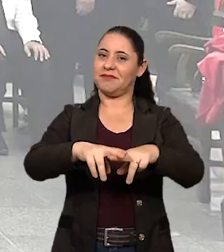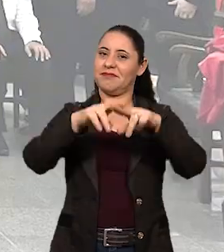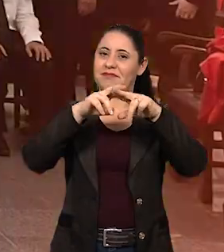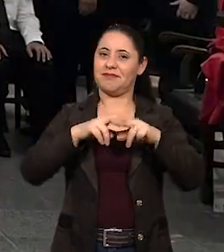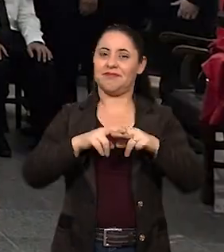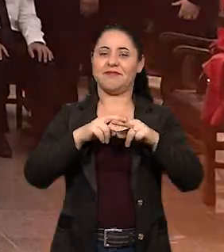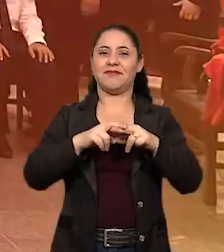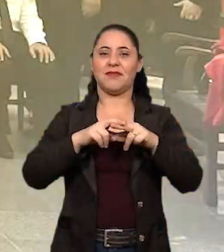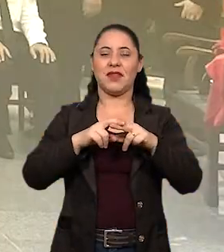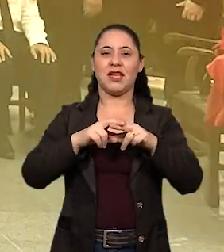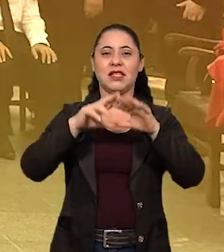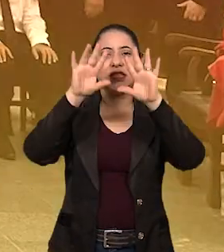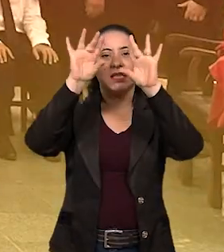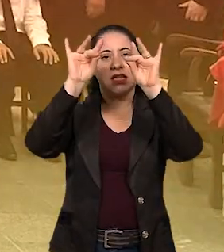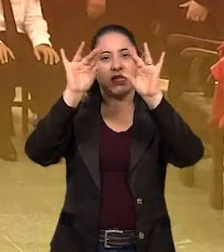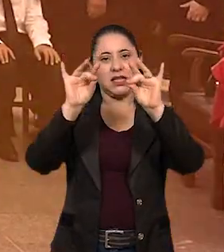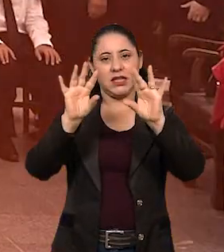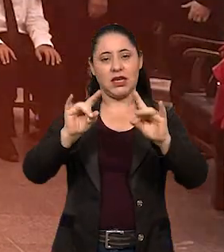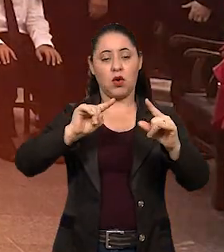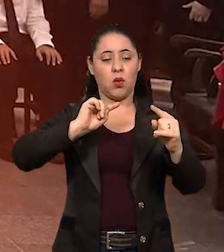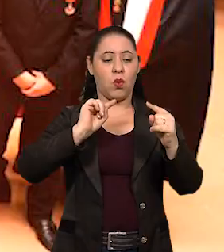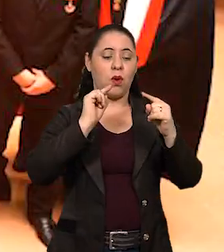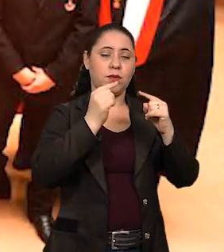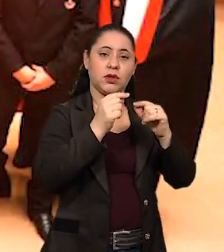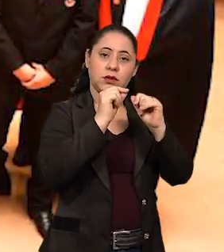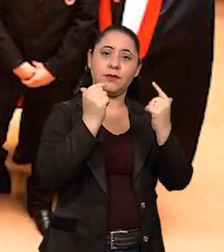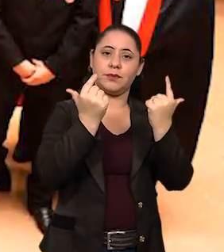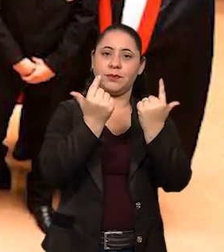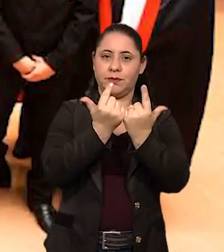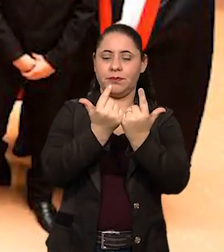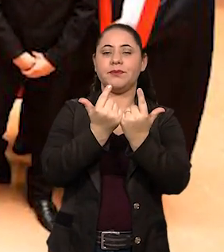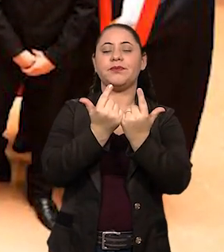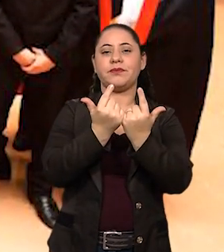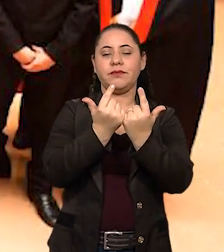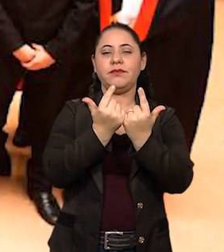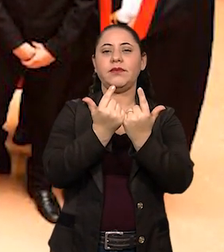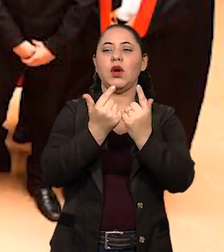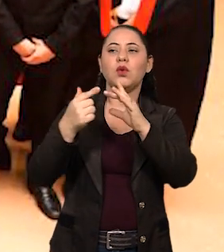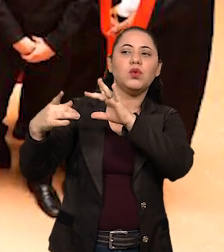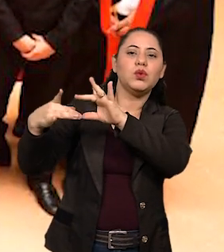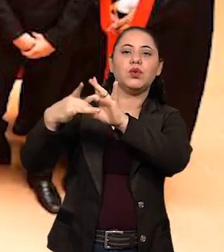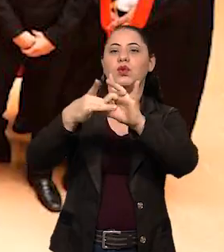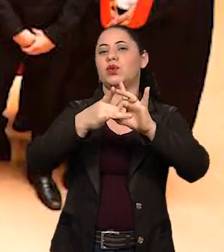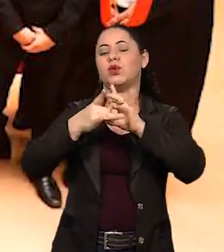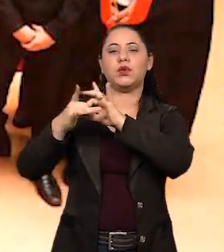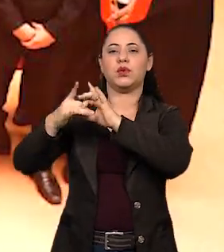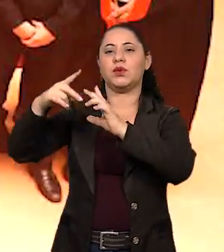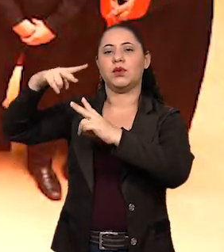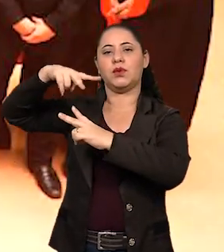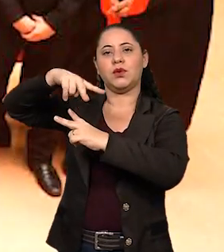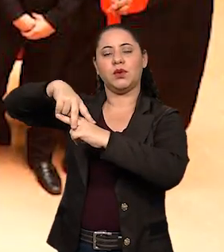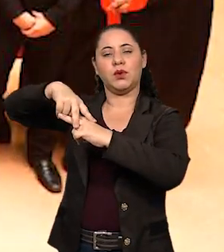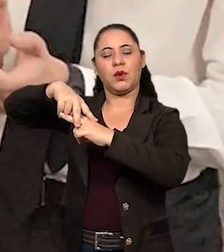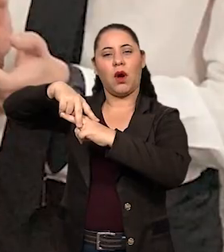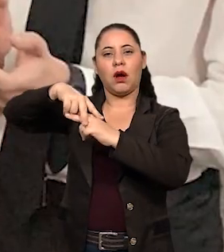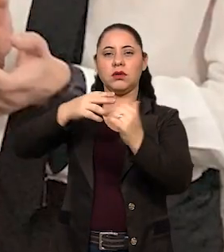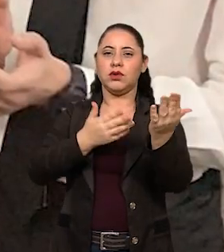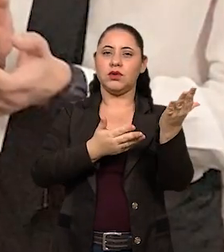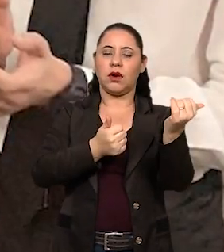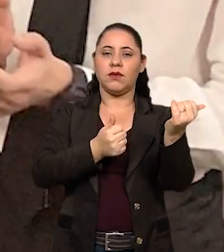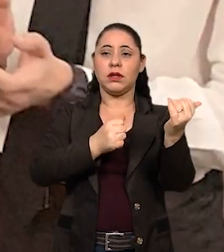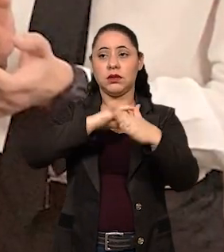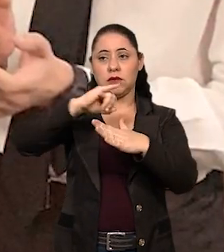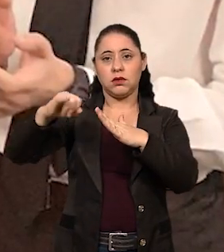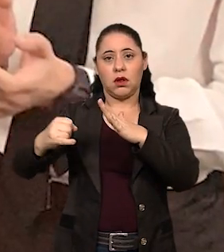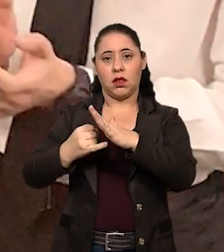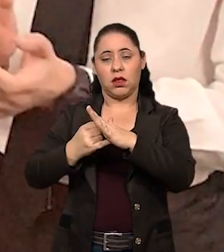Por isso, em vários aspectos, os objetivos da Assembleia Legislativa se unem com a Ordem Demolei. Se a